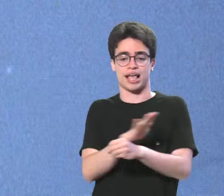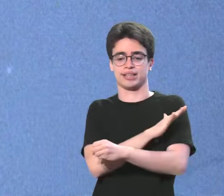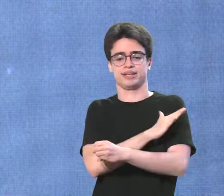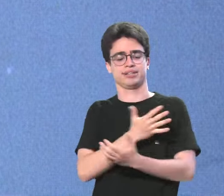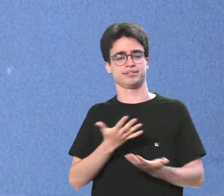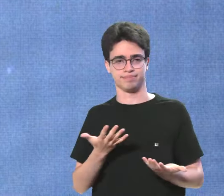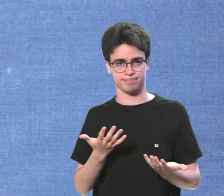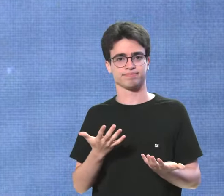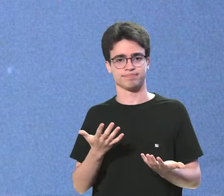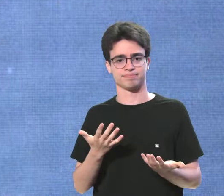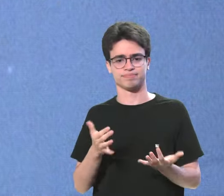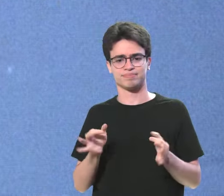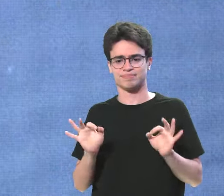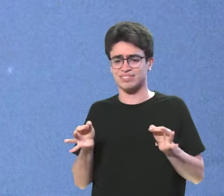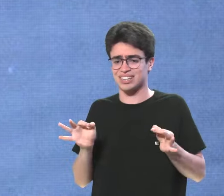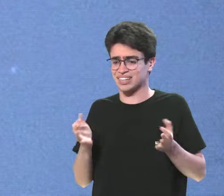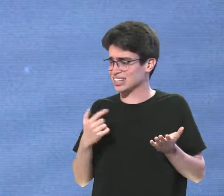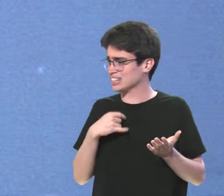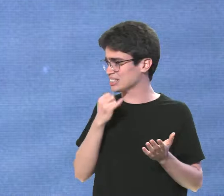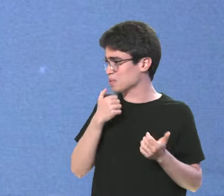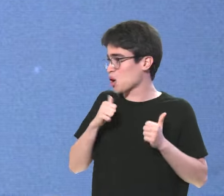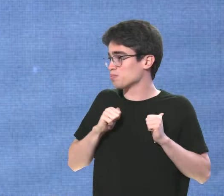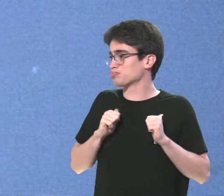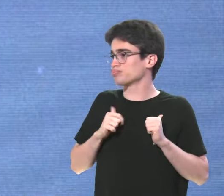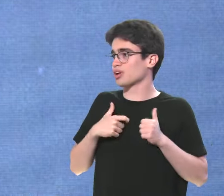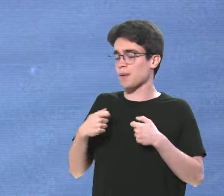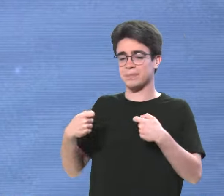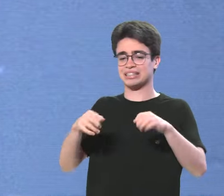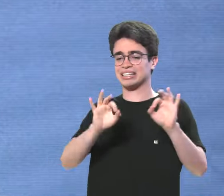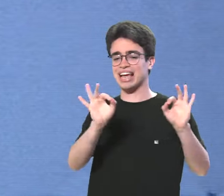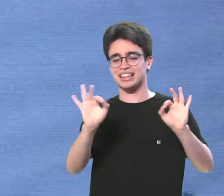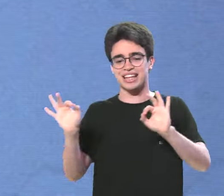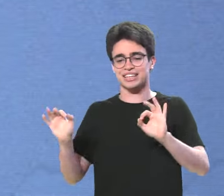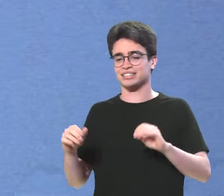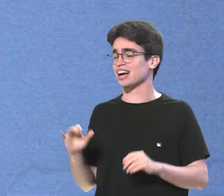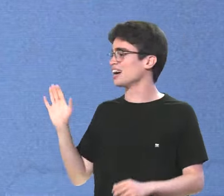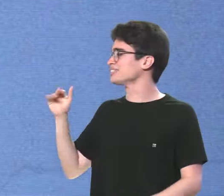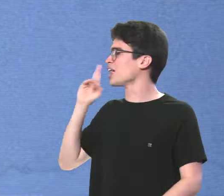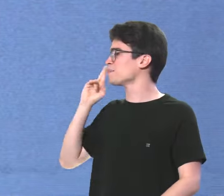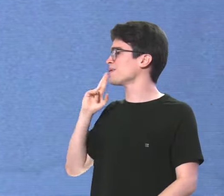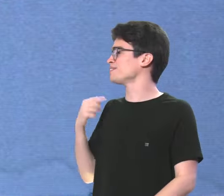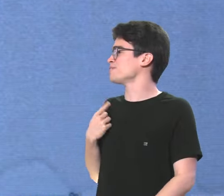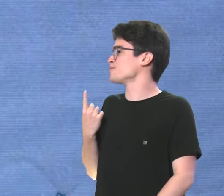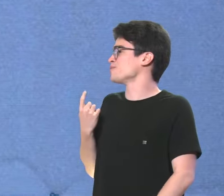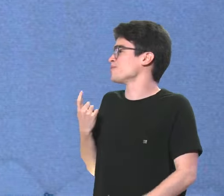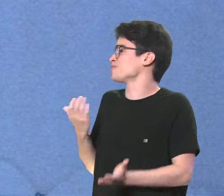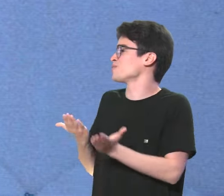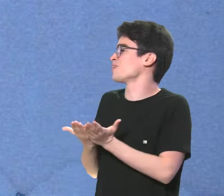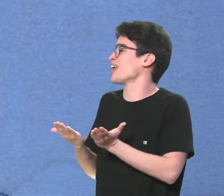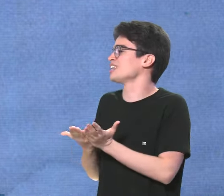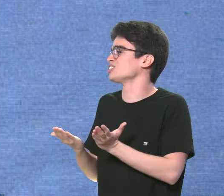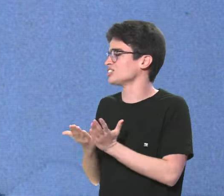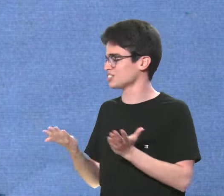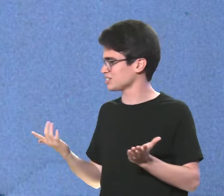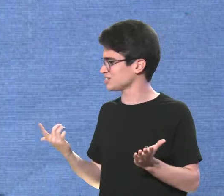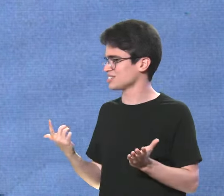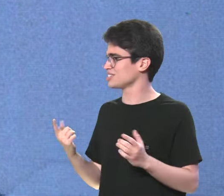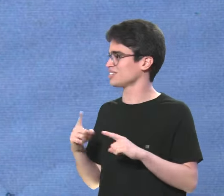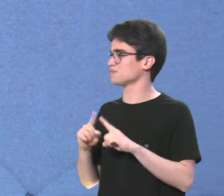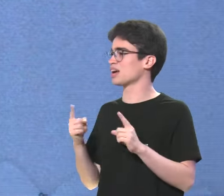lotada certeza que não tem mais nada para fazer Salomão Mas eu sou o único crente na minha escola como que eu